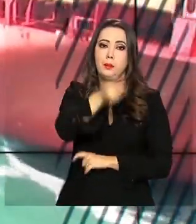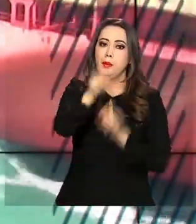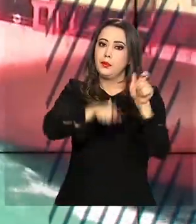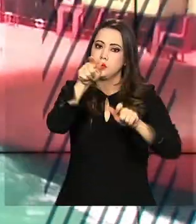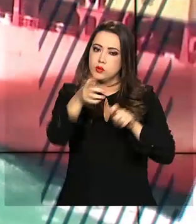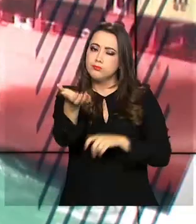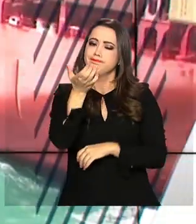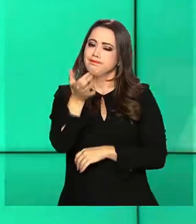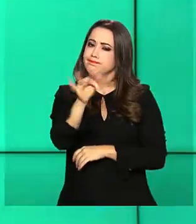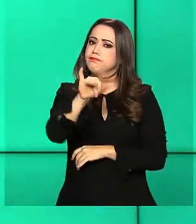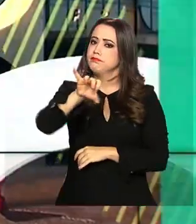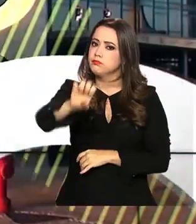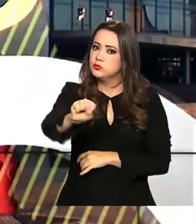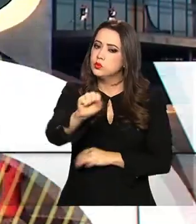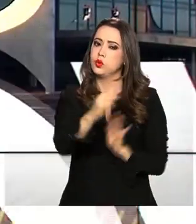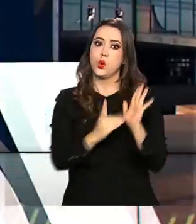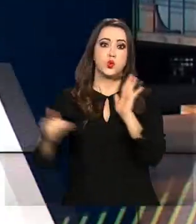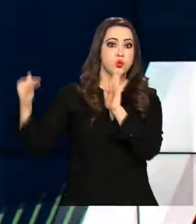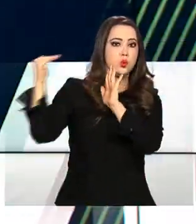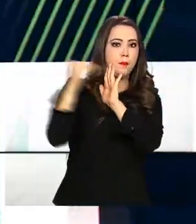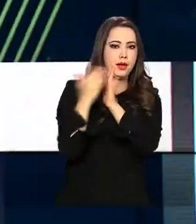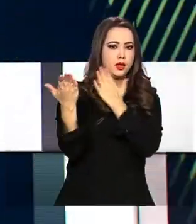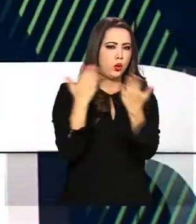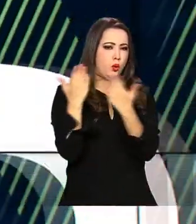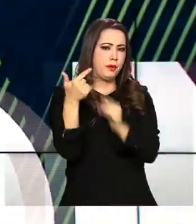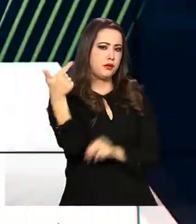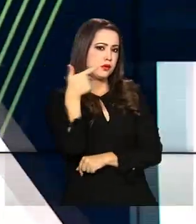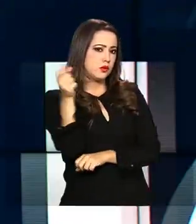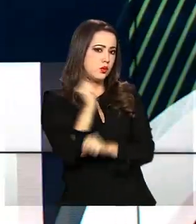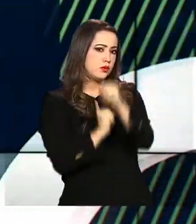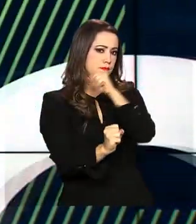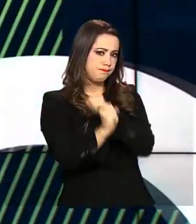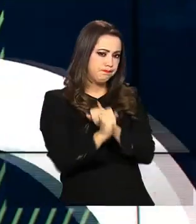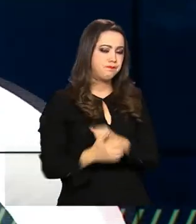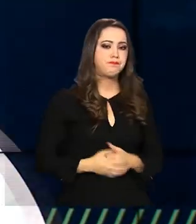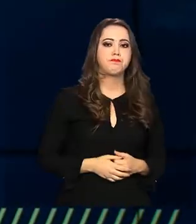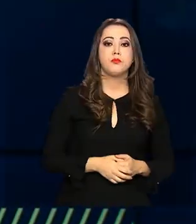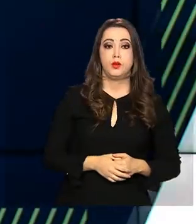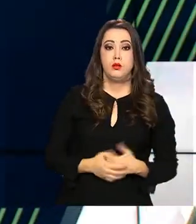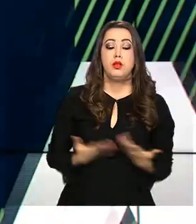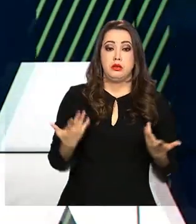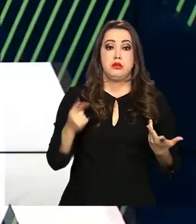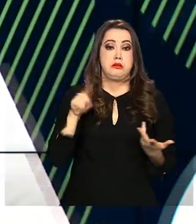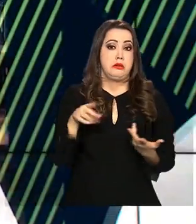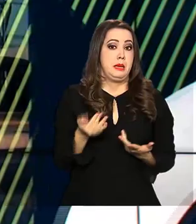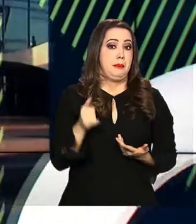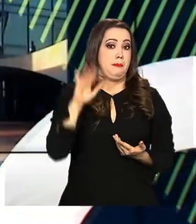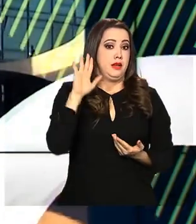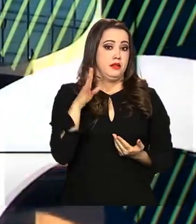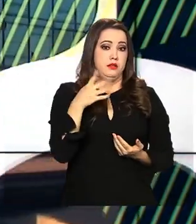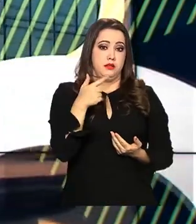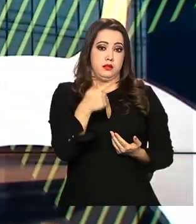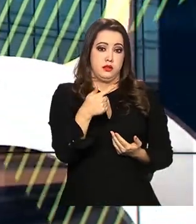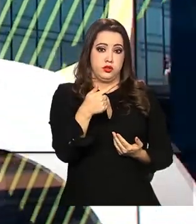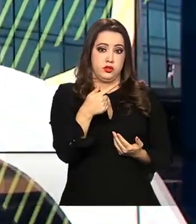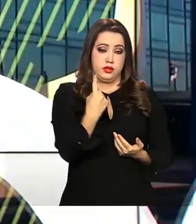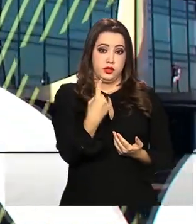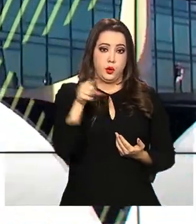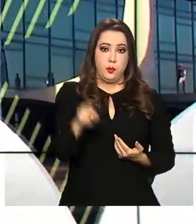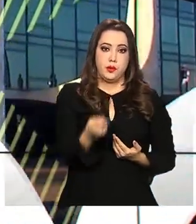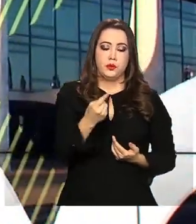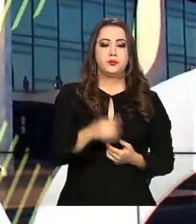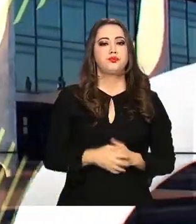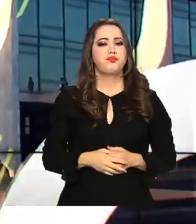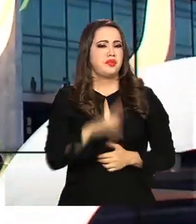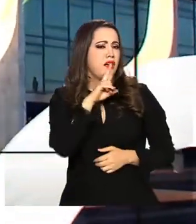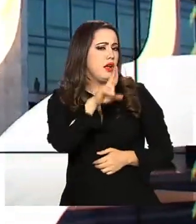candidatos. O número supera o total registrado no segundo semestre do ano passado, que foi de pouco mais de 61 mil. O resultado